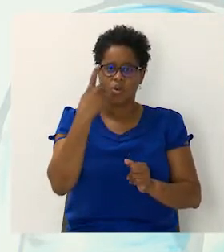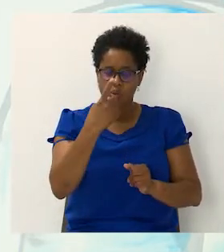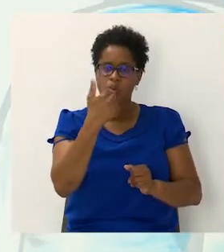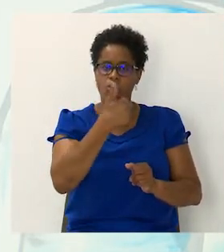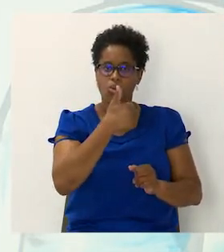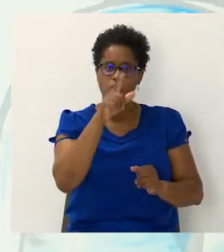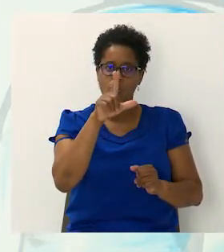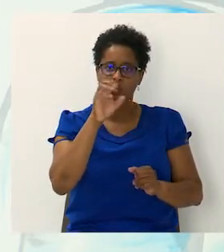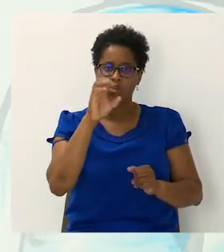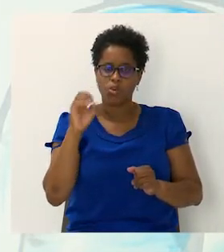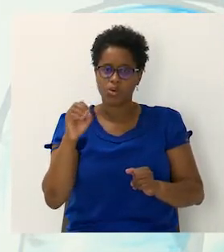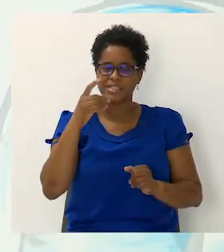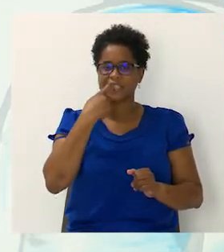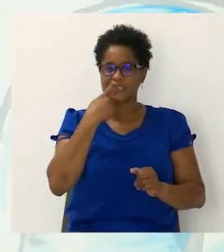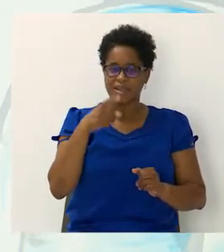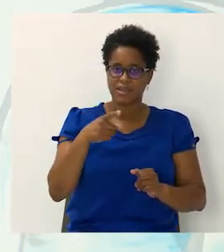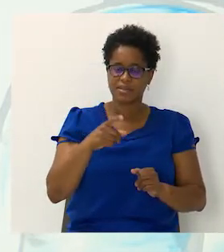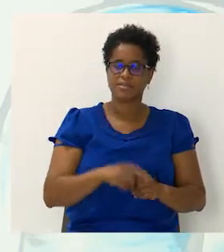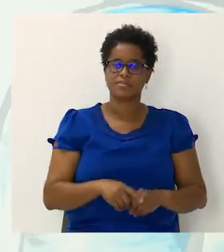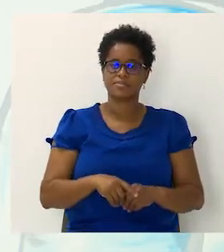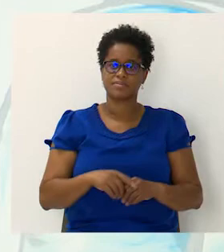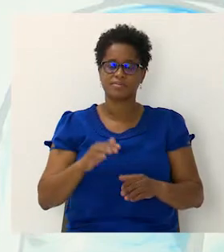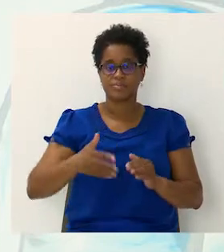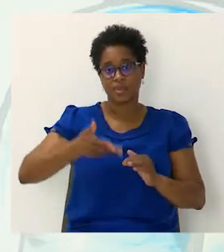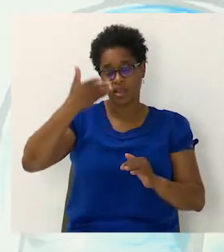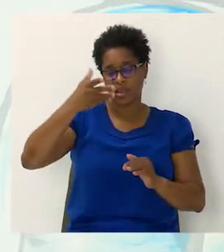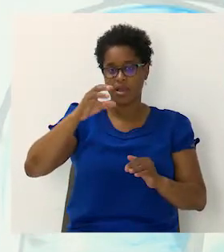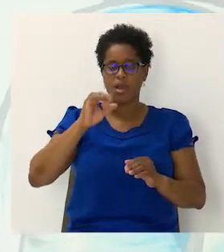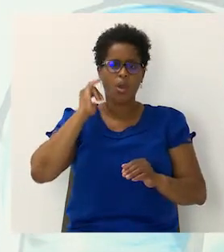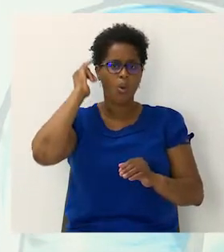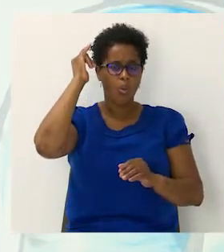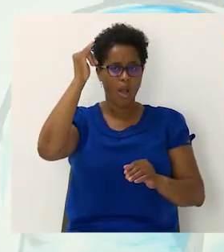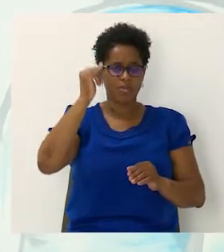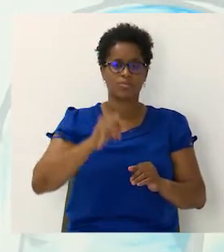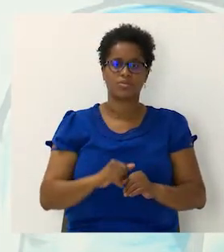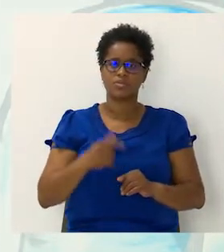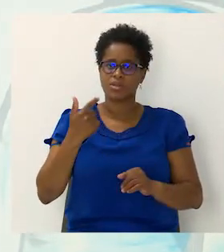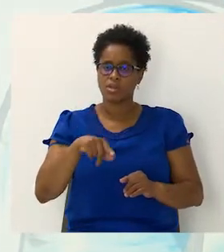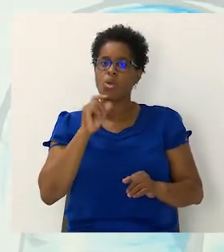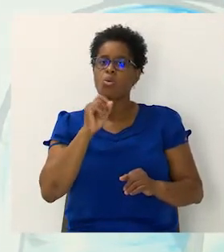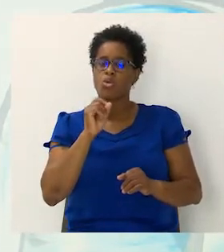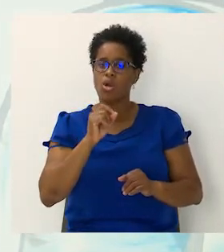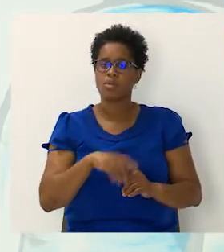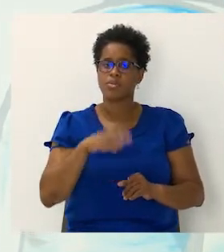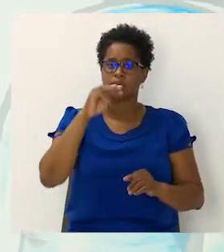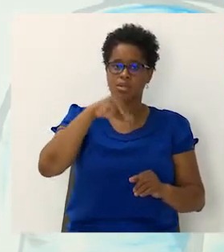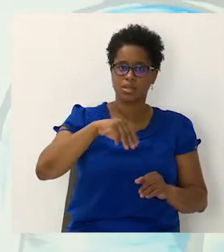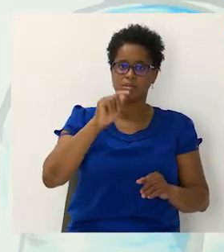bloco de pedra levantado ao alto tem nome de